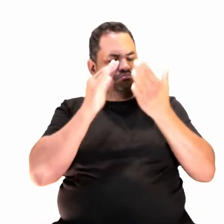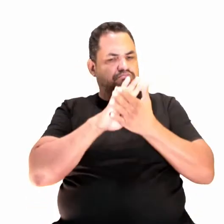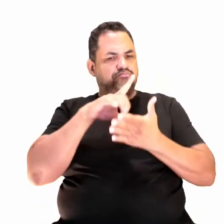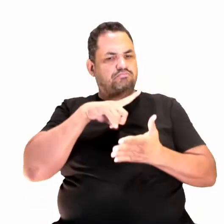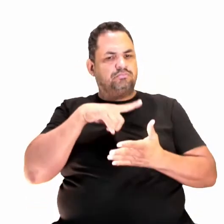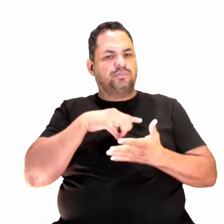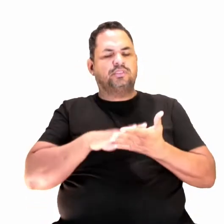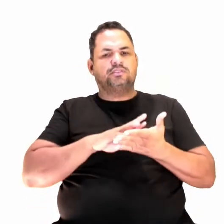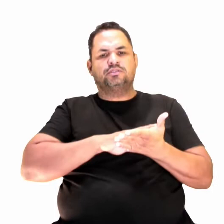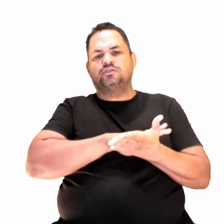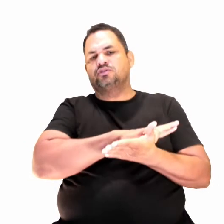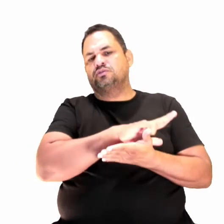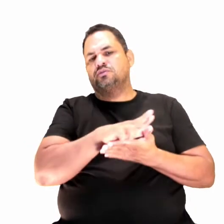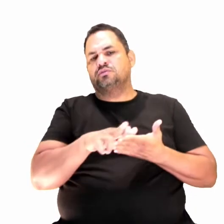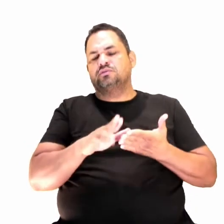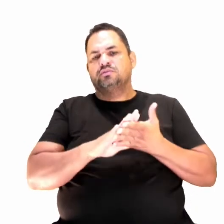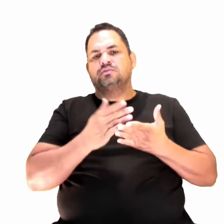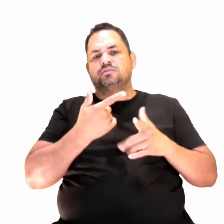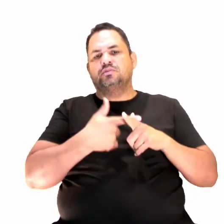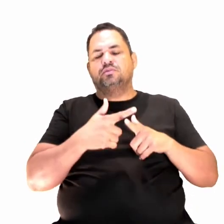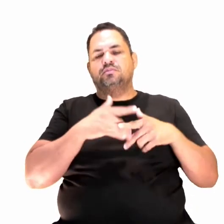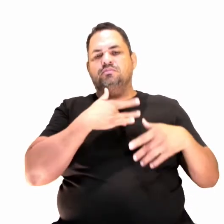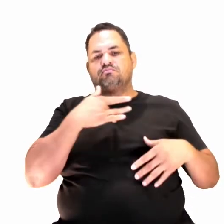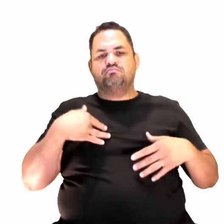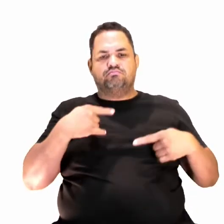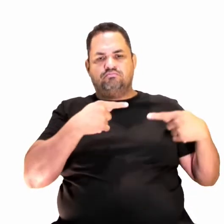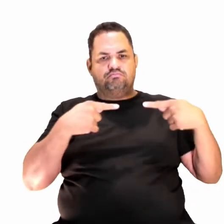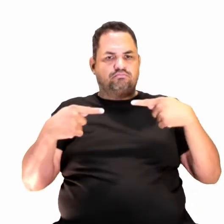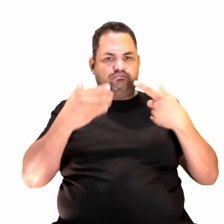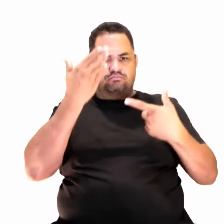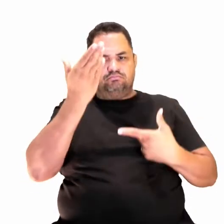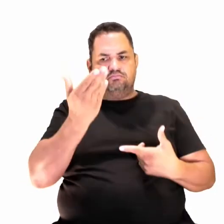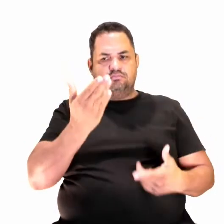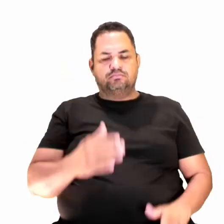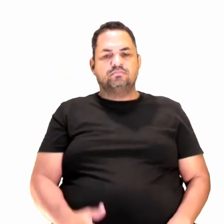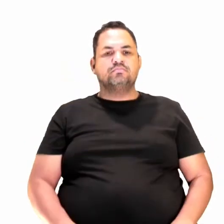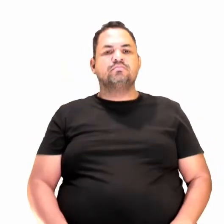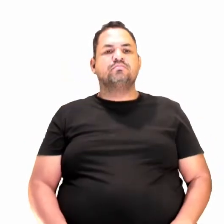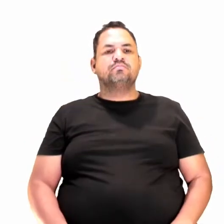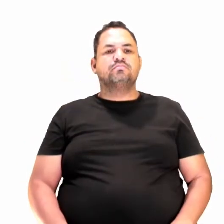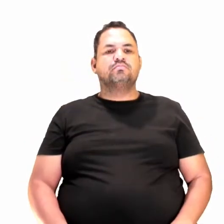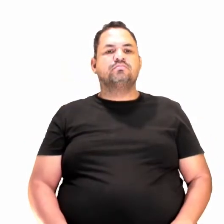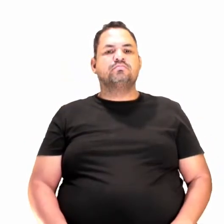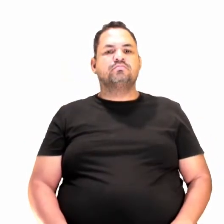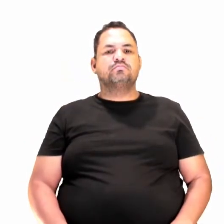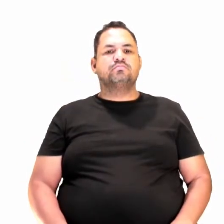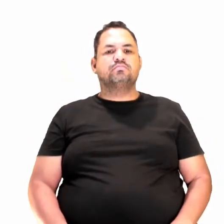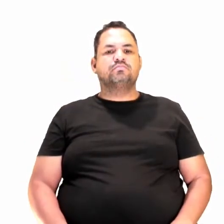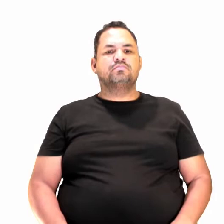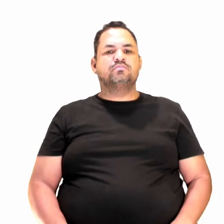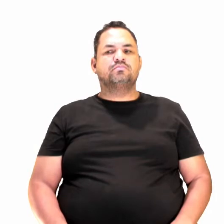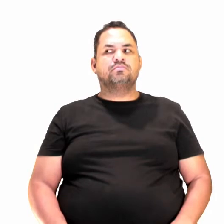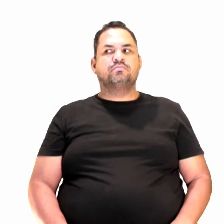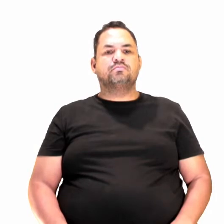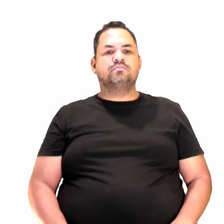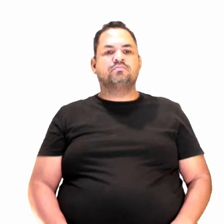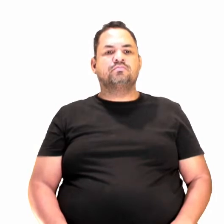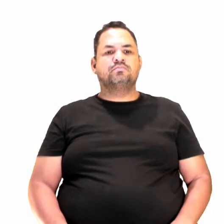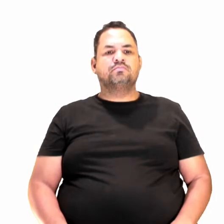riscos à saúde associados a eles. Steroids are